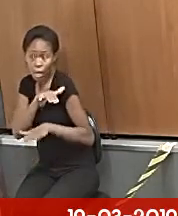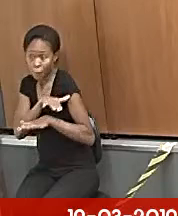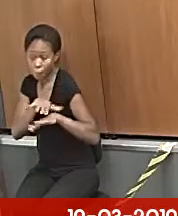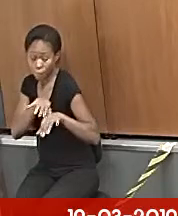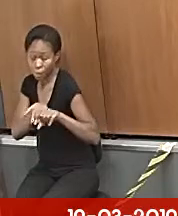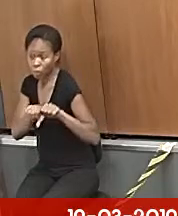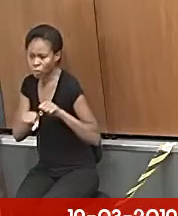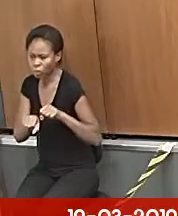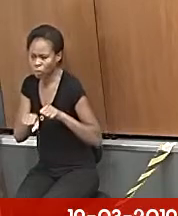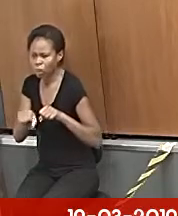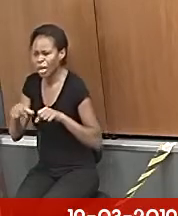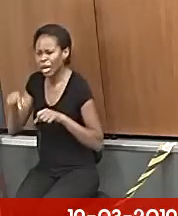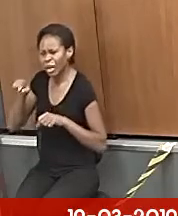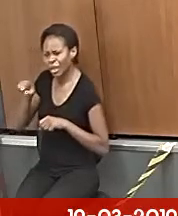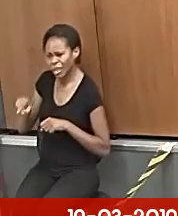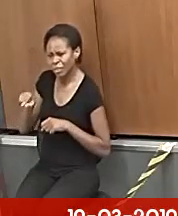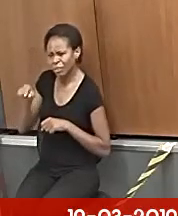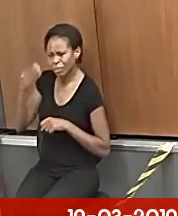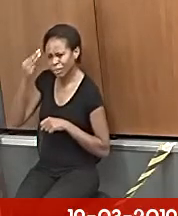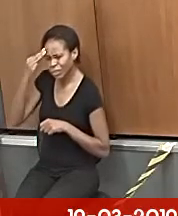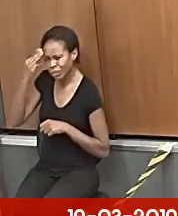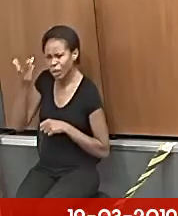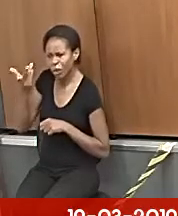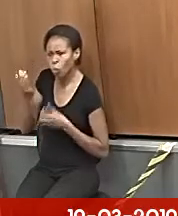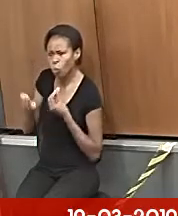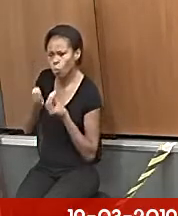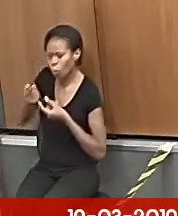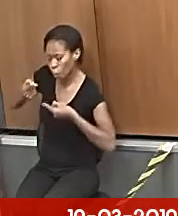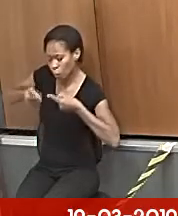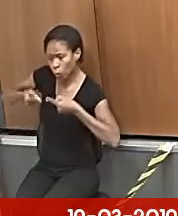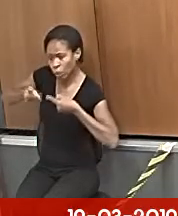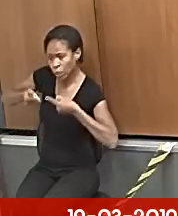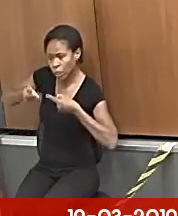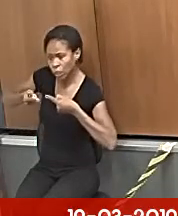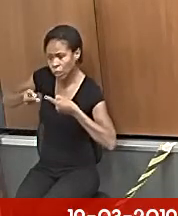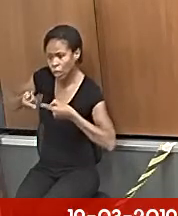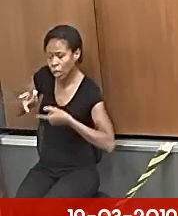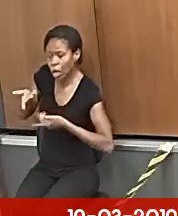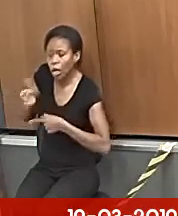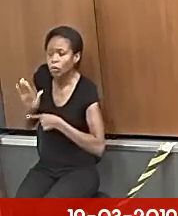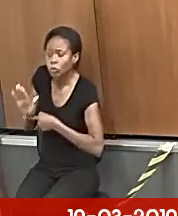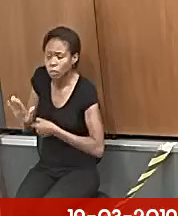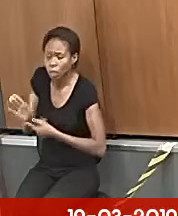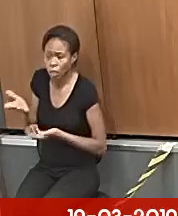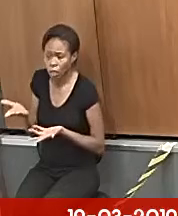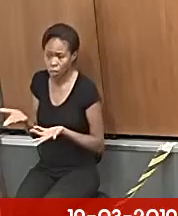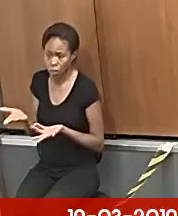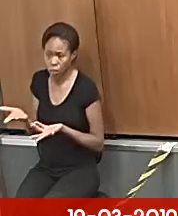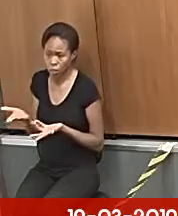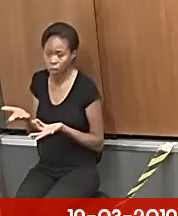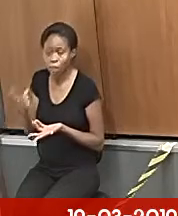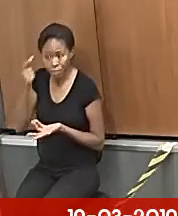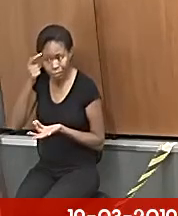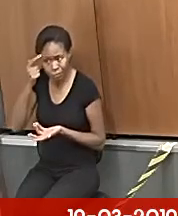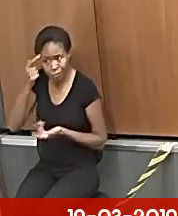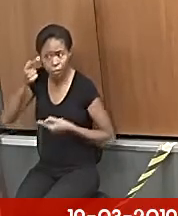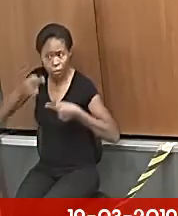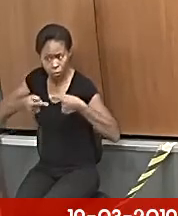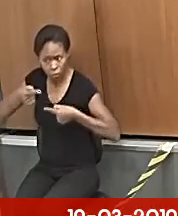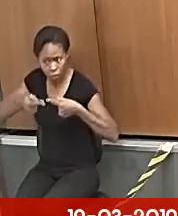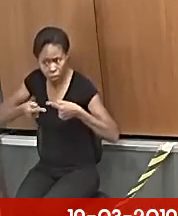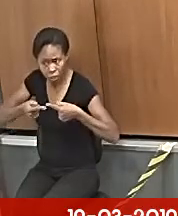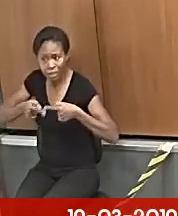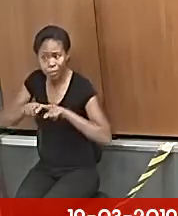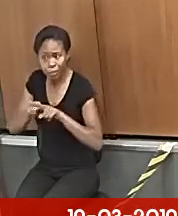vai proteger essa pessoa né estão vivendo mais e joga hoje sim temos que pensar a política inclusive de envelhecimento